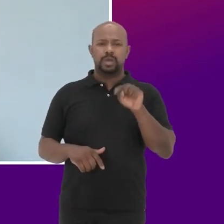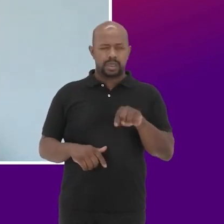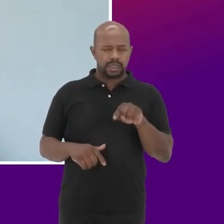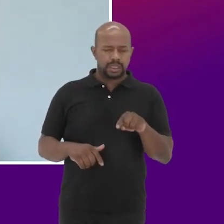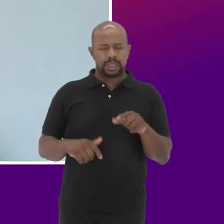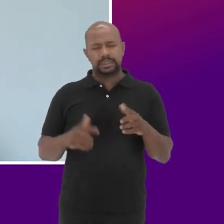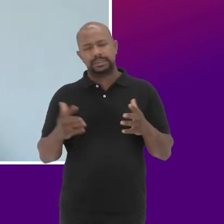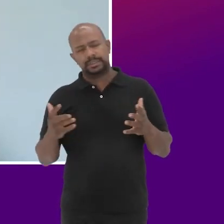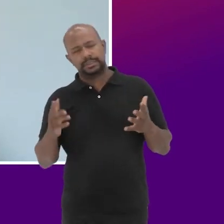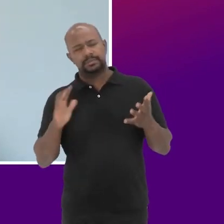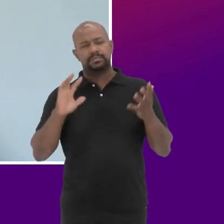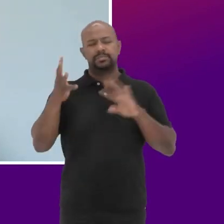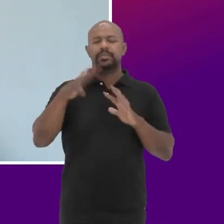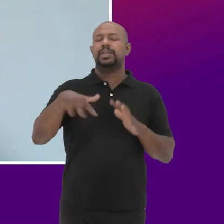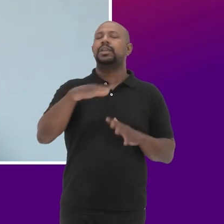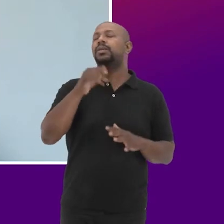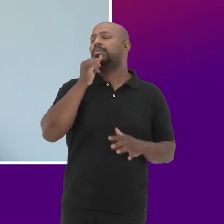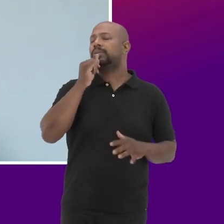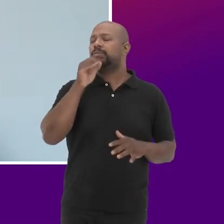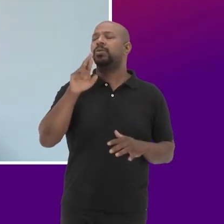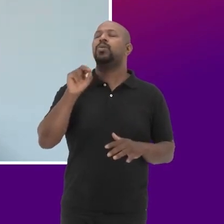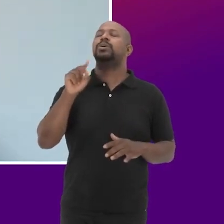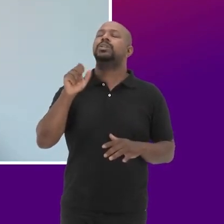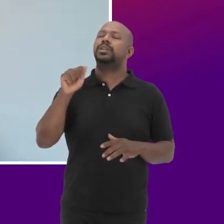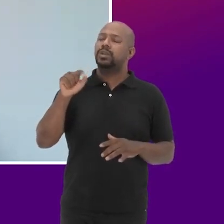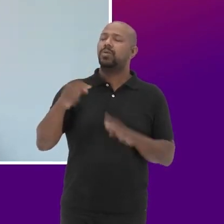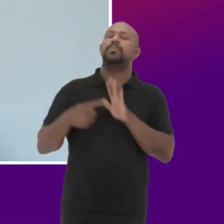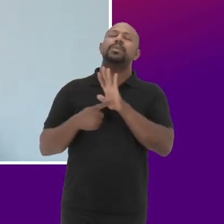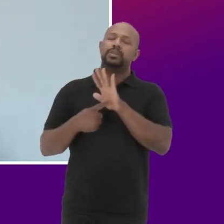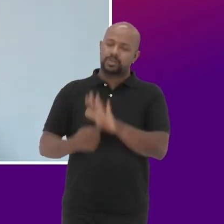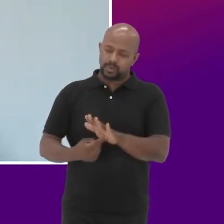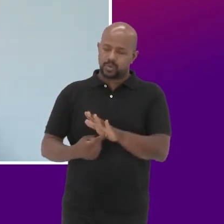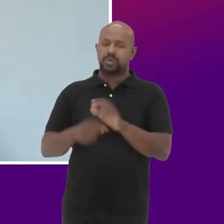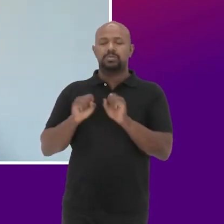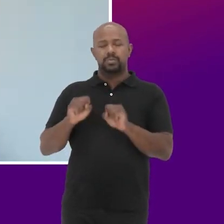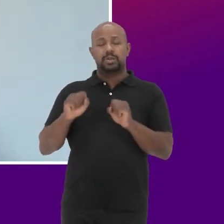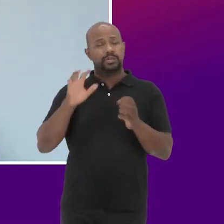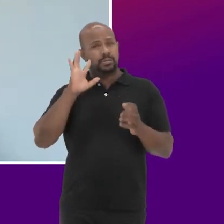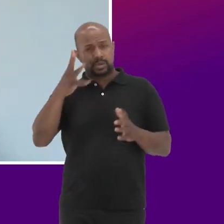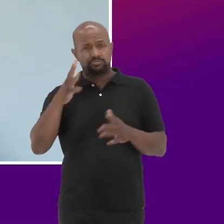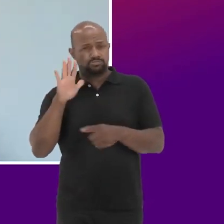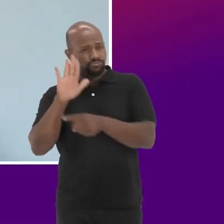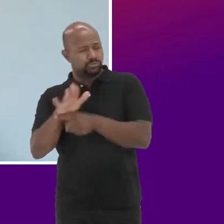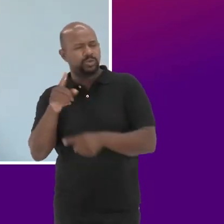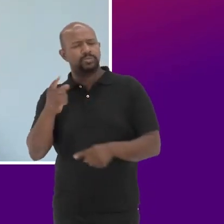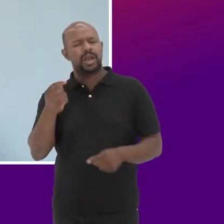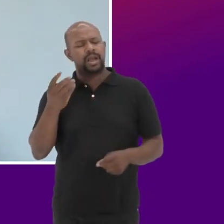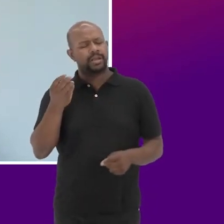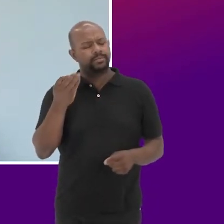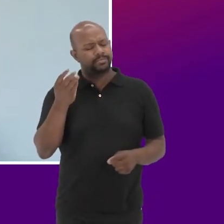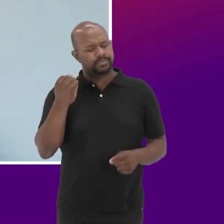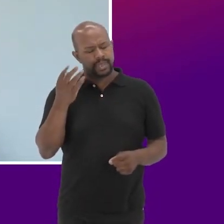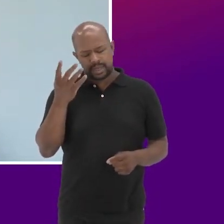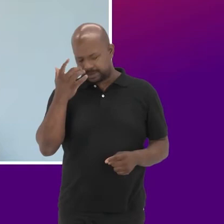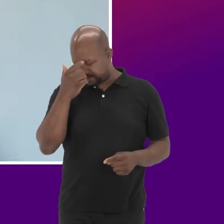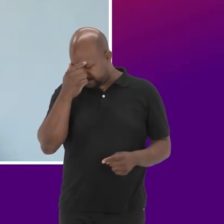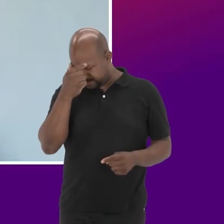eventual, nesse case, por exemplo, que o Rodrigo bem apresentou, a gente pode ser uma solução aqui de ser uma